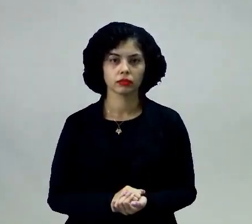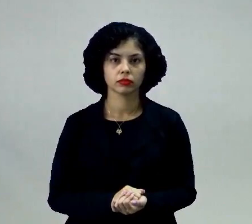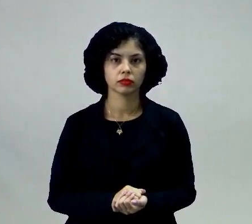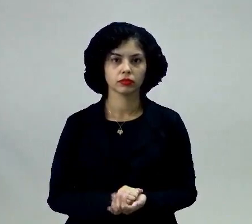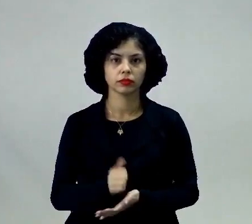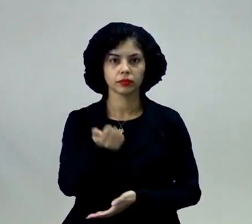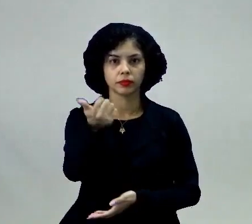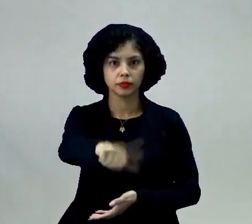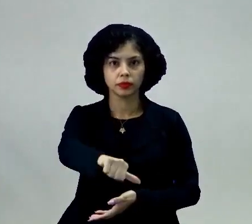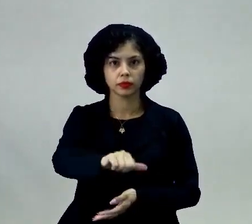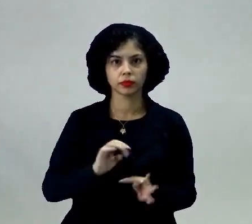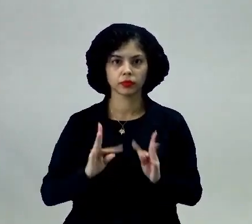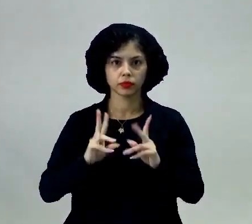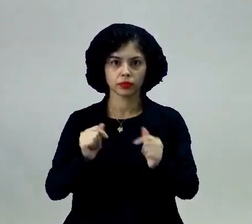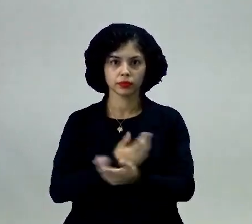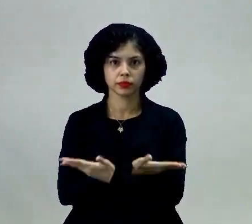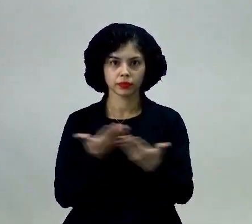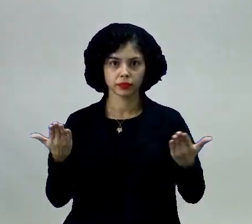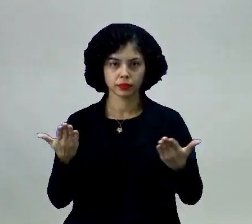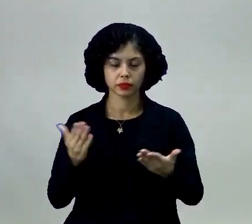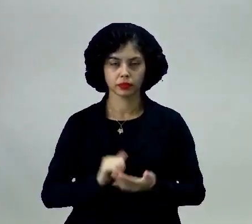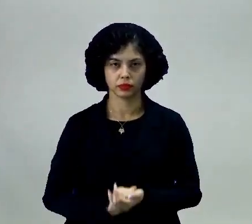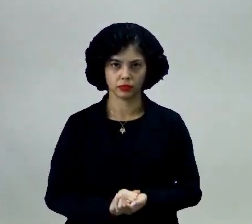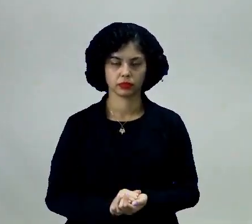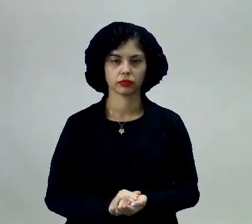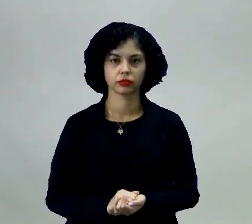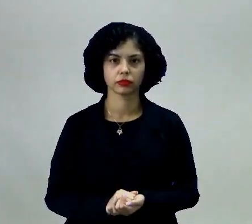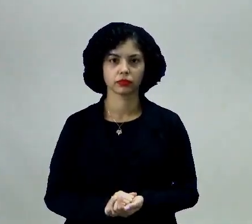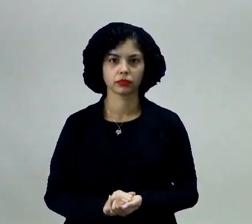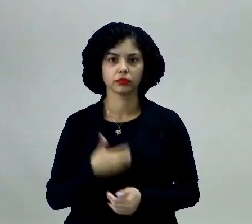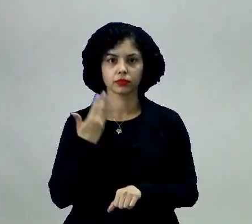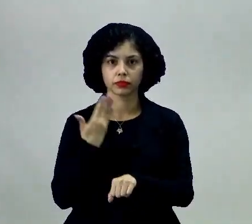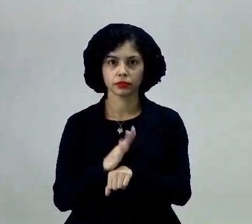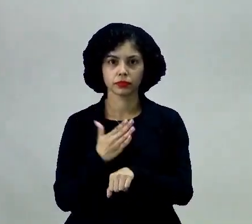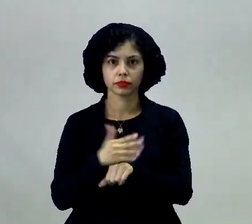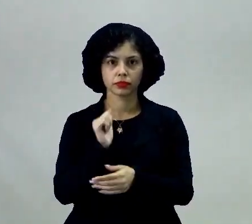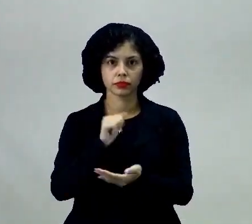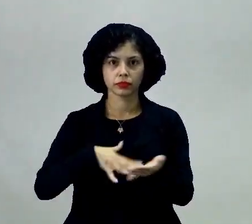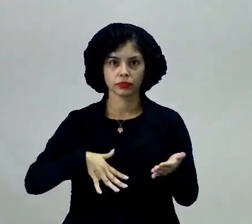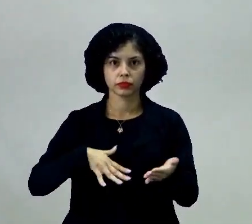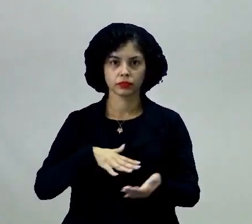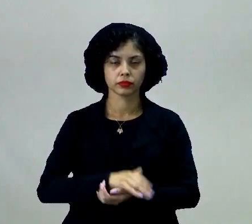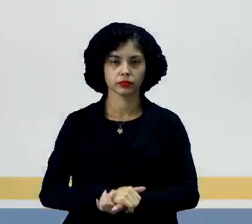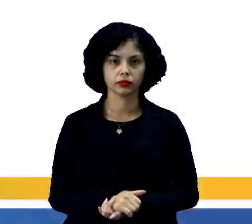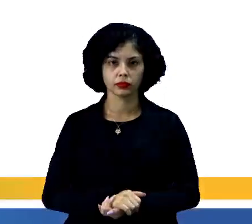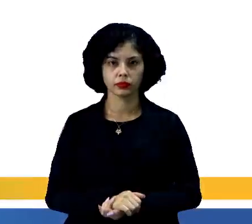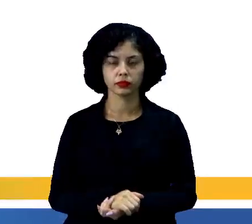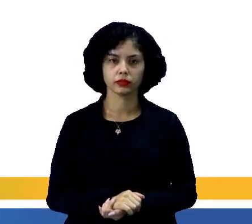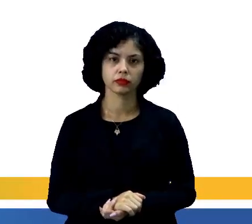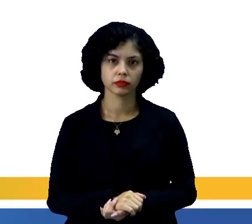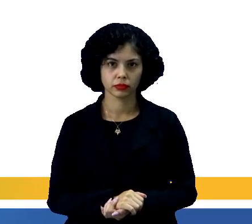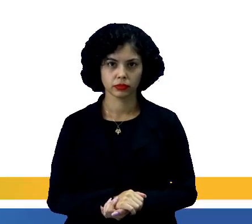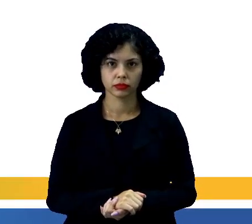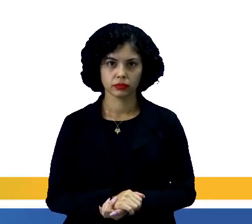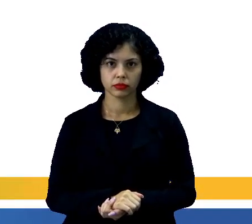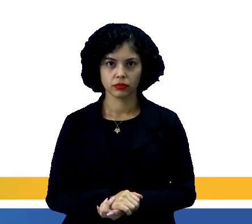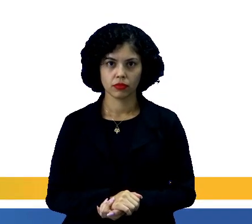sendo negativa a todos nós. Agora nós vamos para o exercitando da nossa videoaula. Vamos